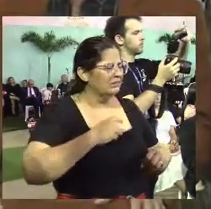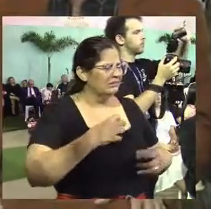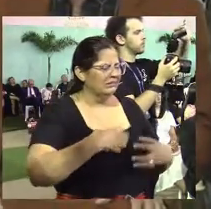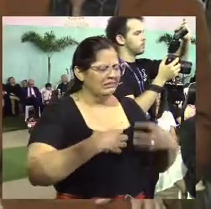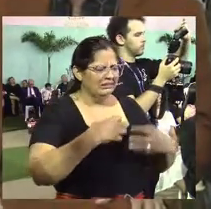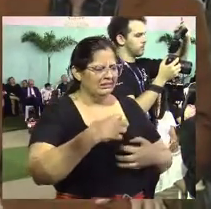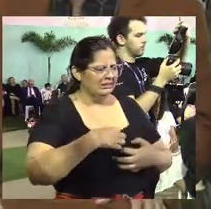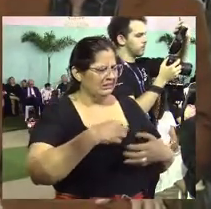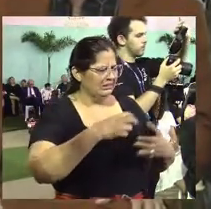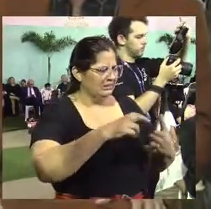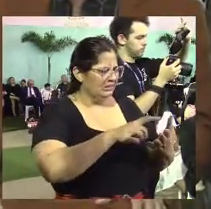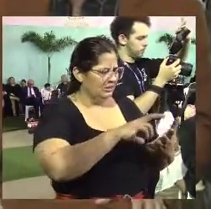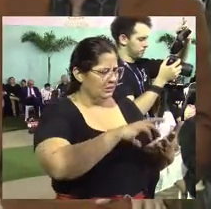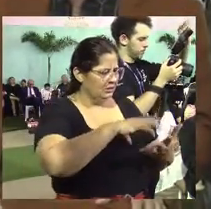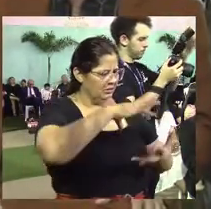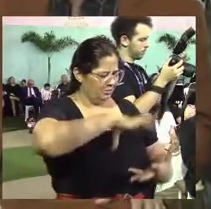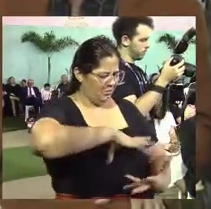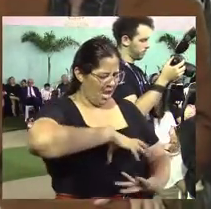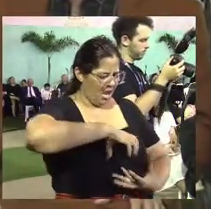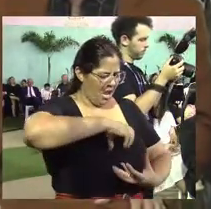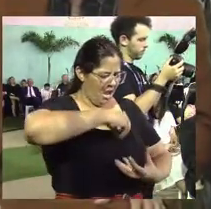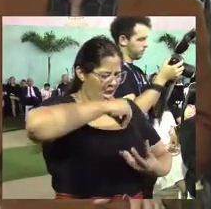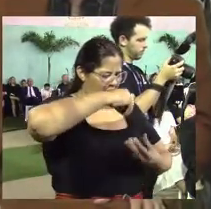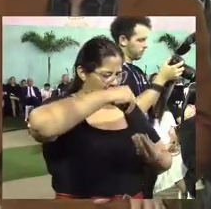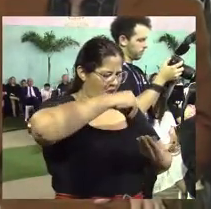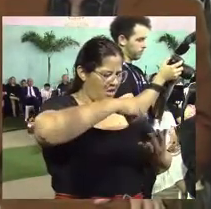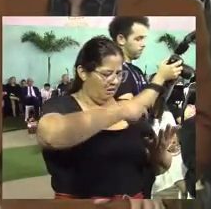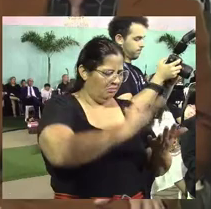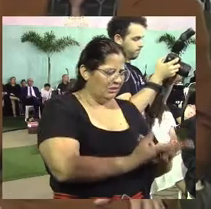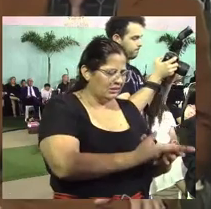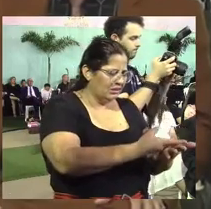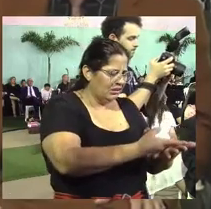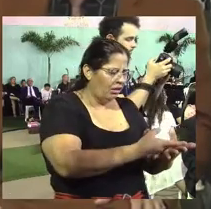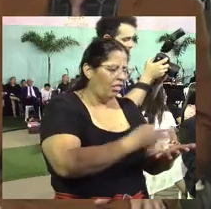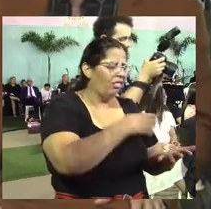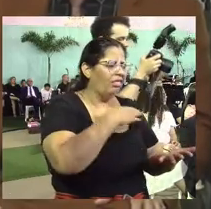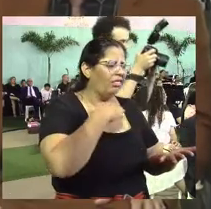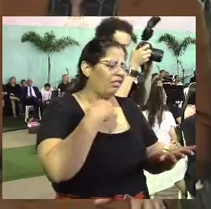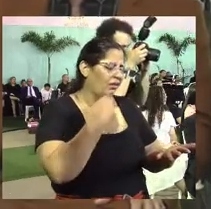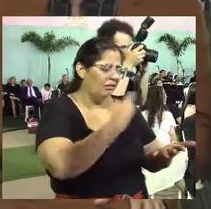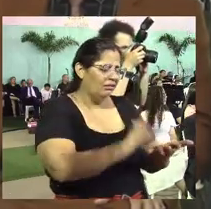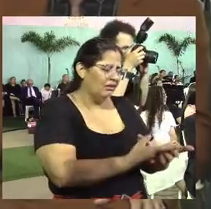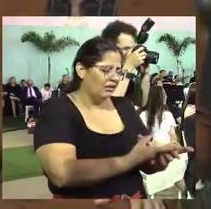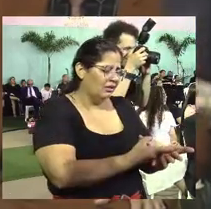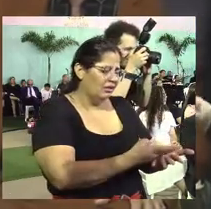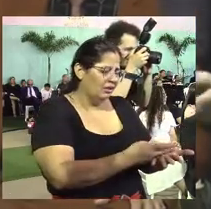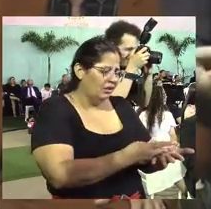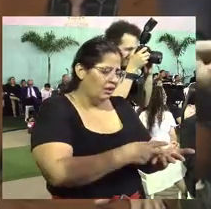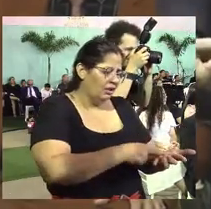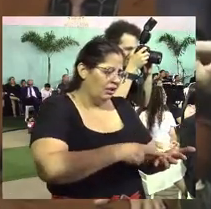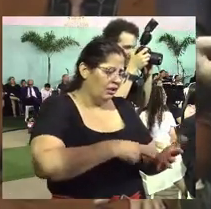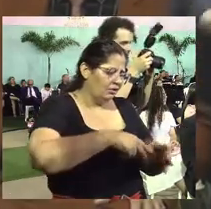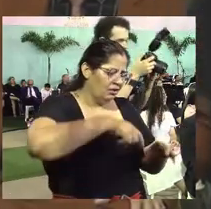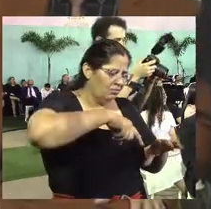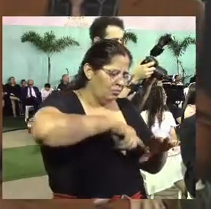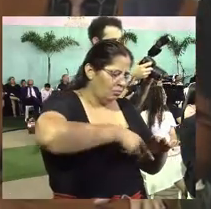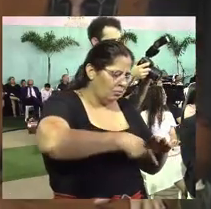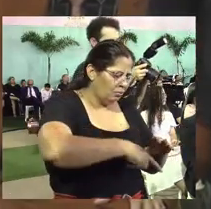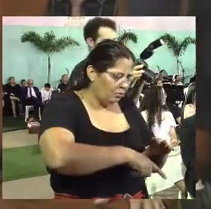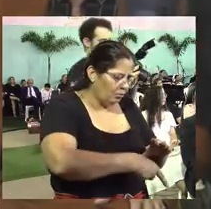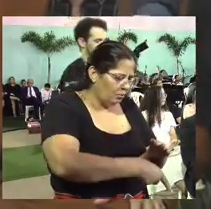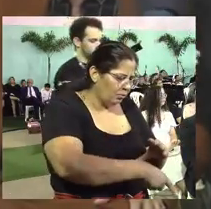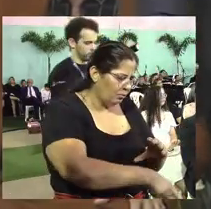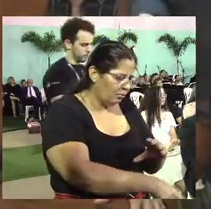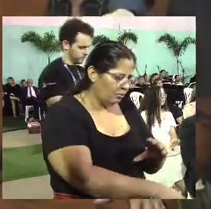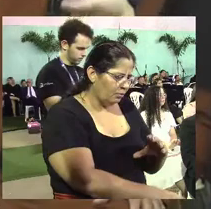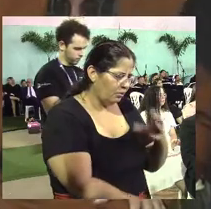senti meu corpo saído o meu alma sair do meu corpo eu senti que eu tava morrendo a minha alma eu estava descendo a um lugar quente você gera